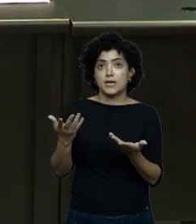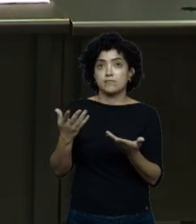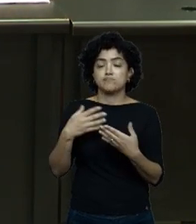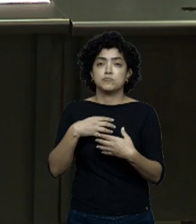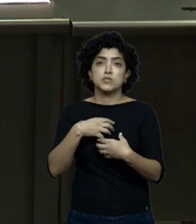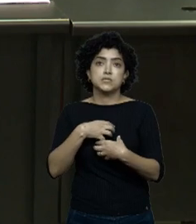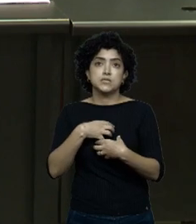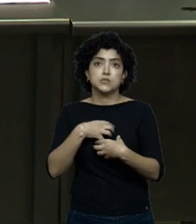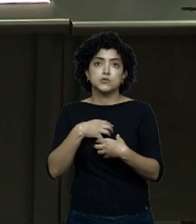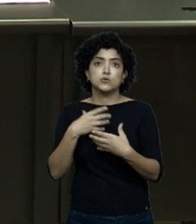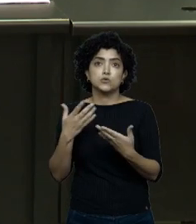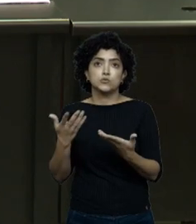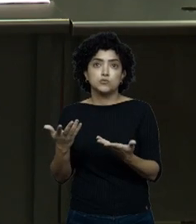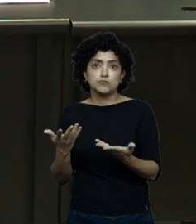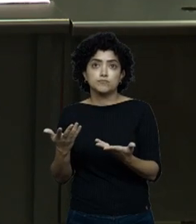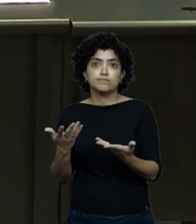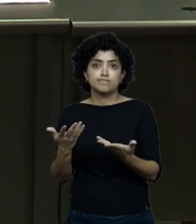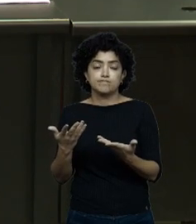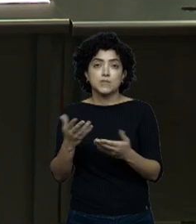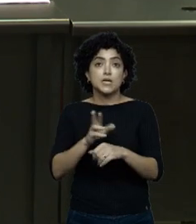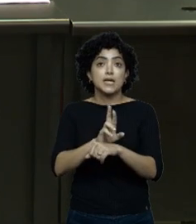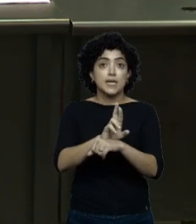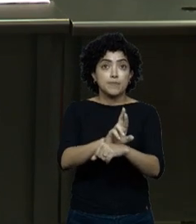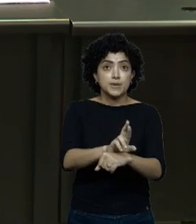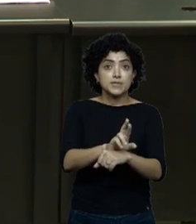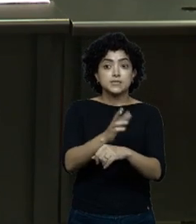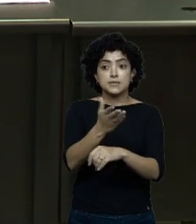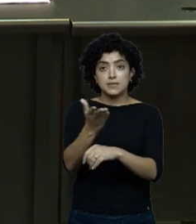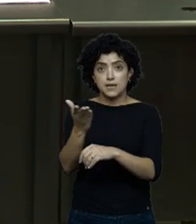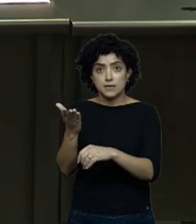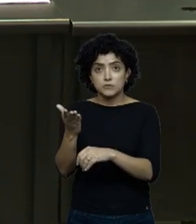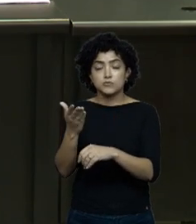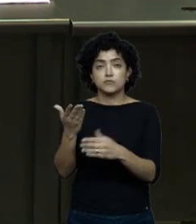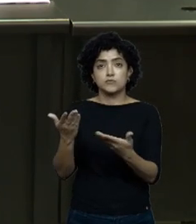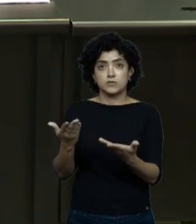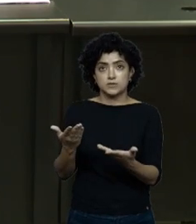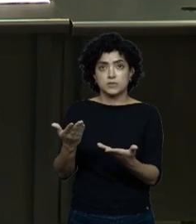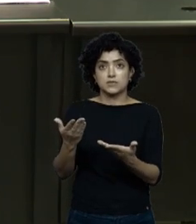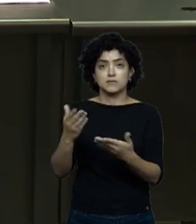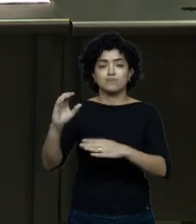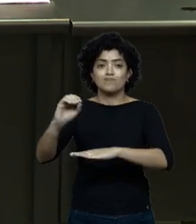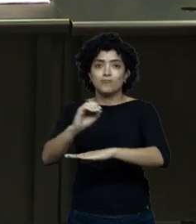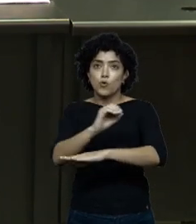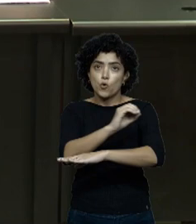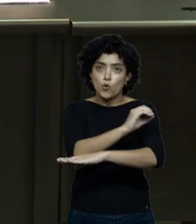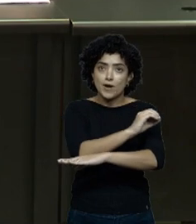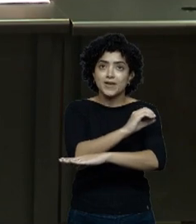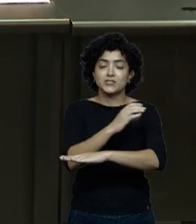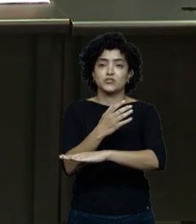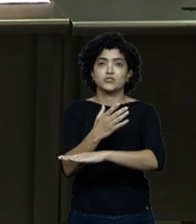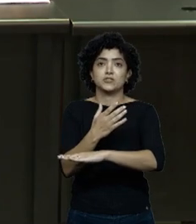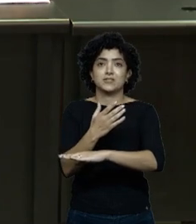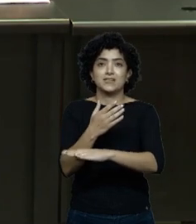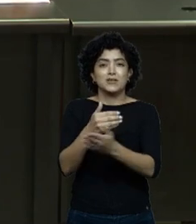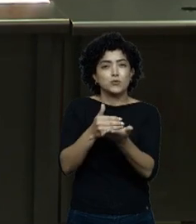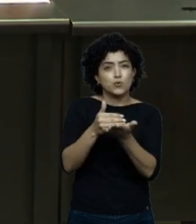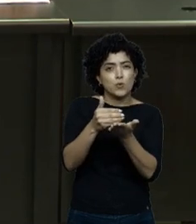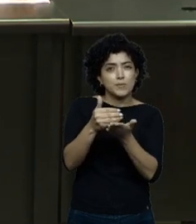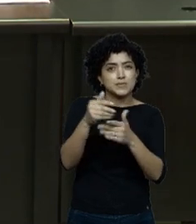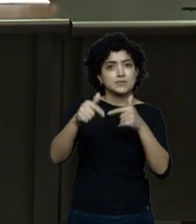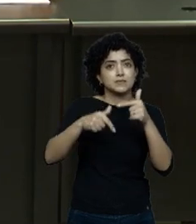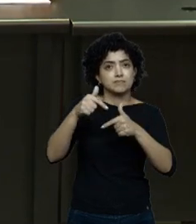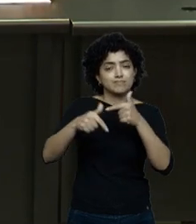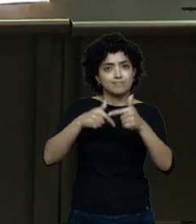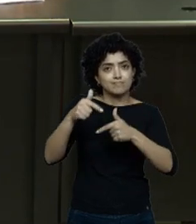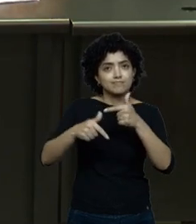sinto certa forma representado com os colegas que vieram do nosso grande Oeste e no começo de carreira foi lá em Denise